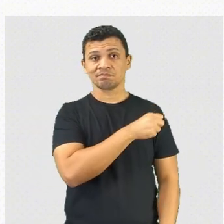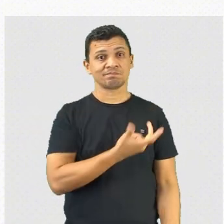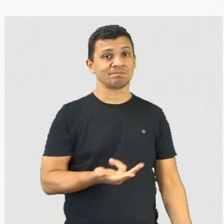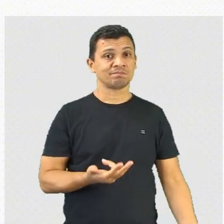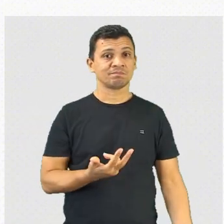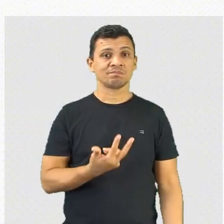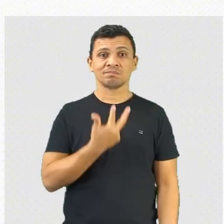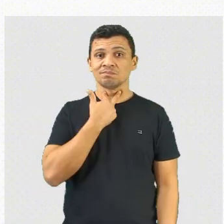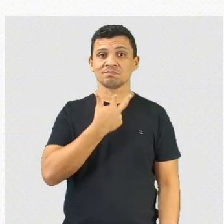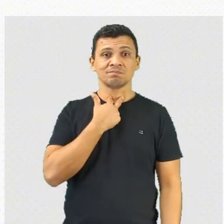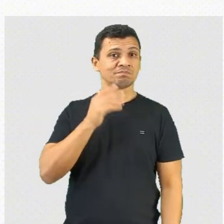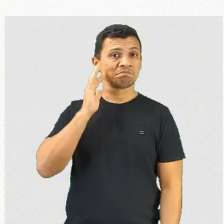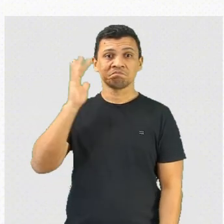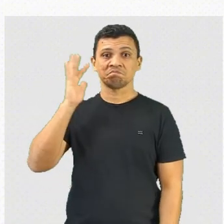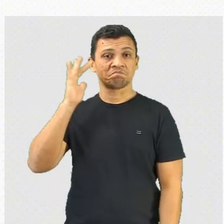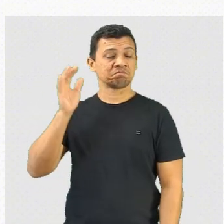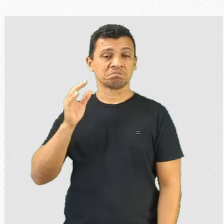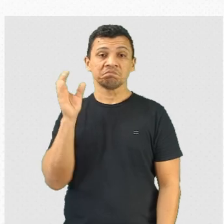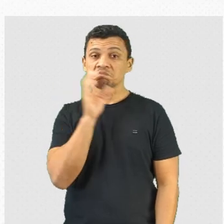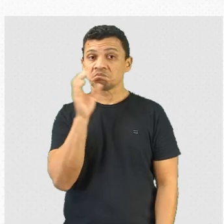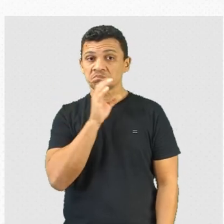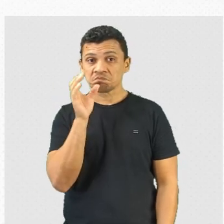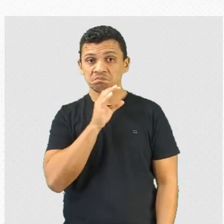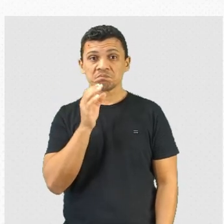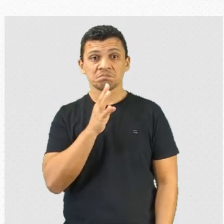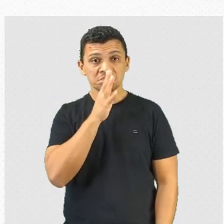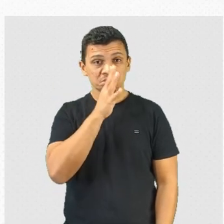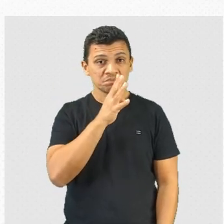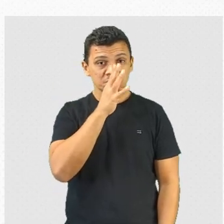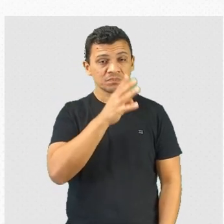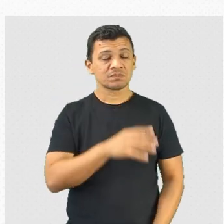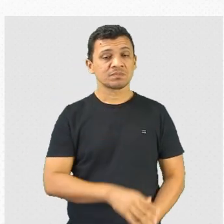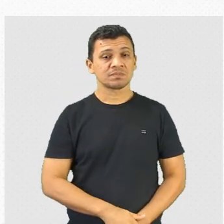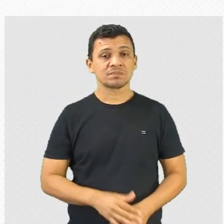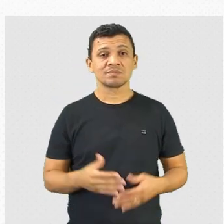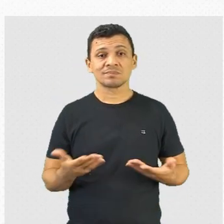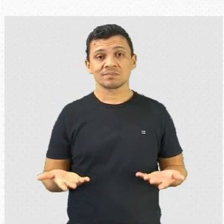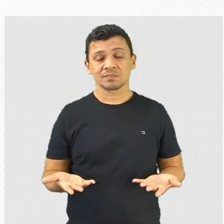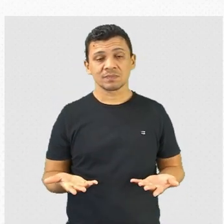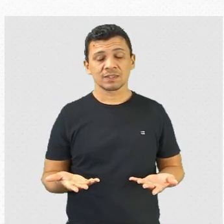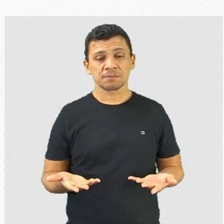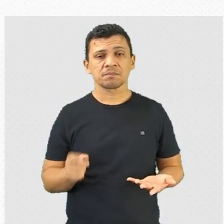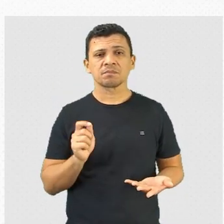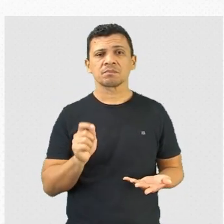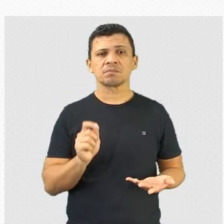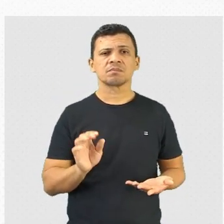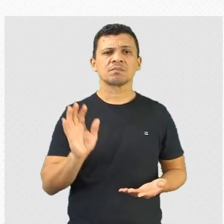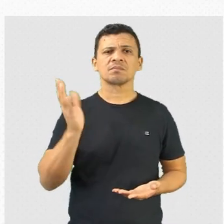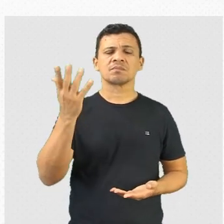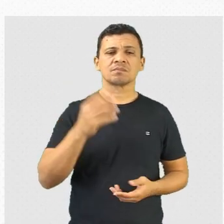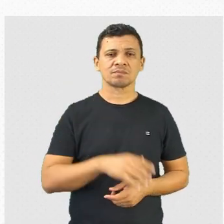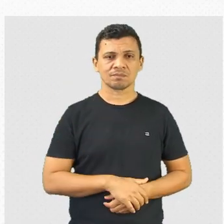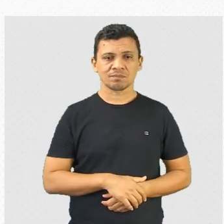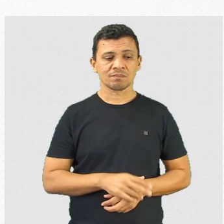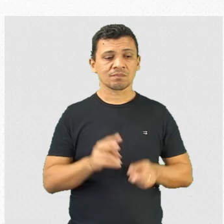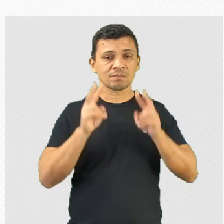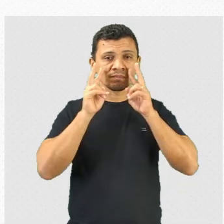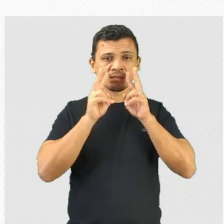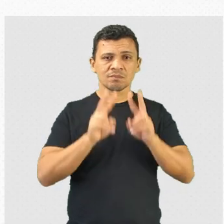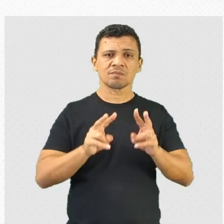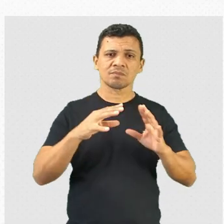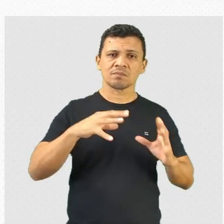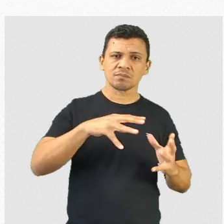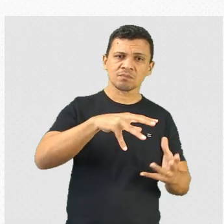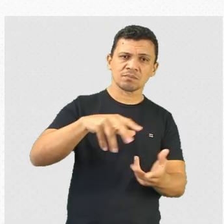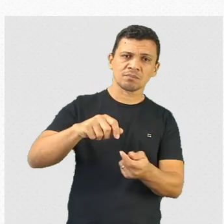inimaginável, né, muito rápido, com uma velocidade absurda, então, obviamente que essas formas de ler o mundo elas vão chegar